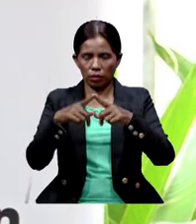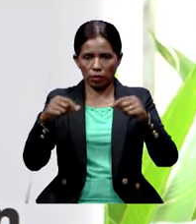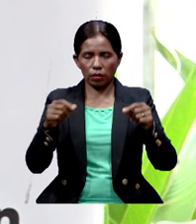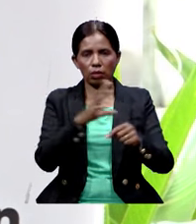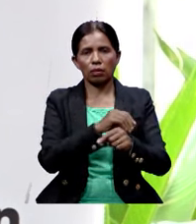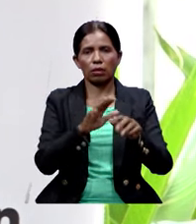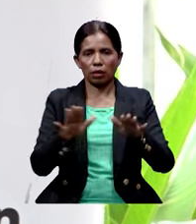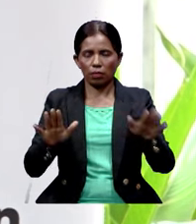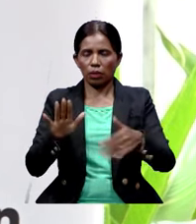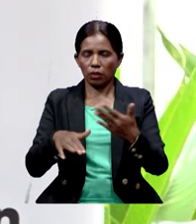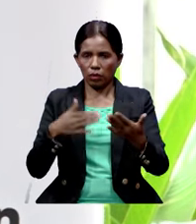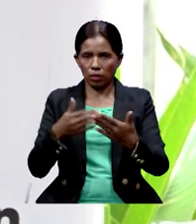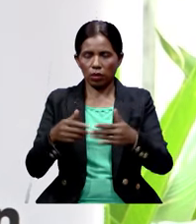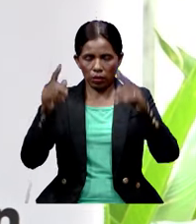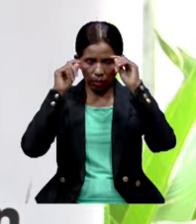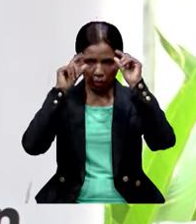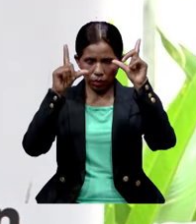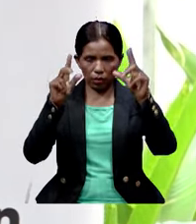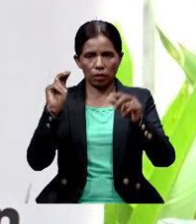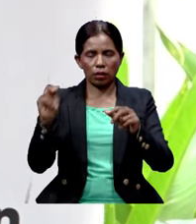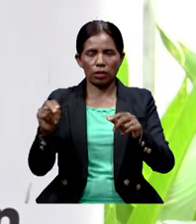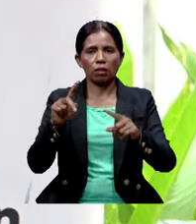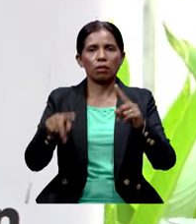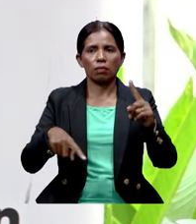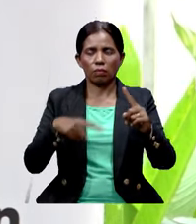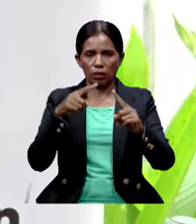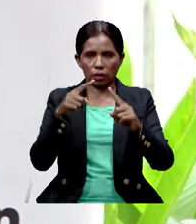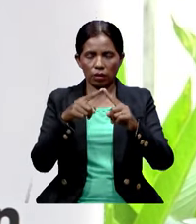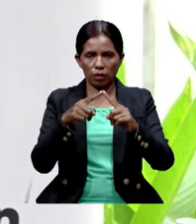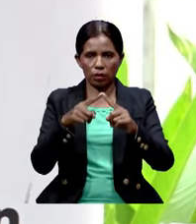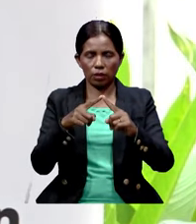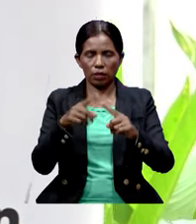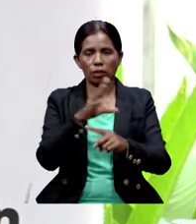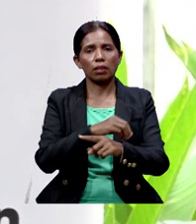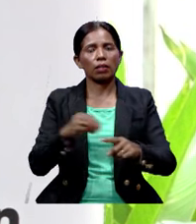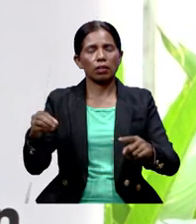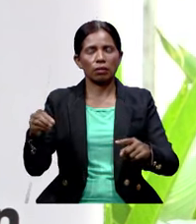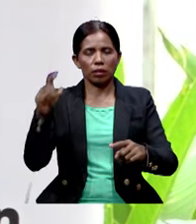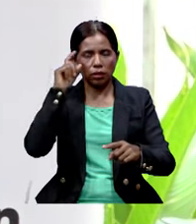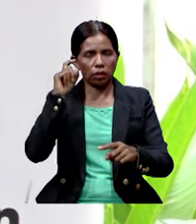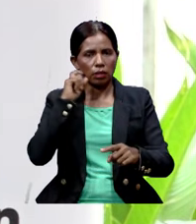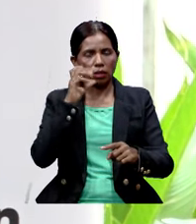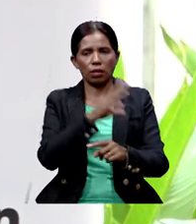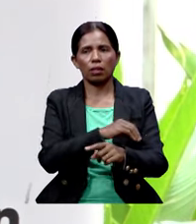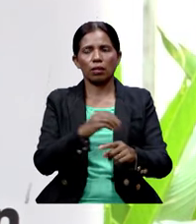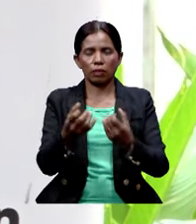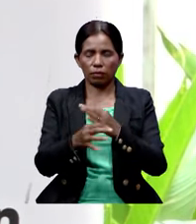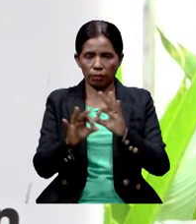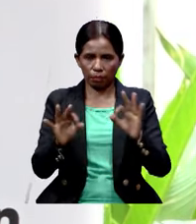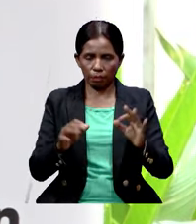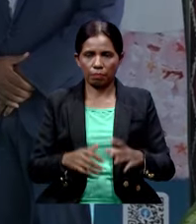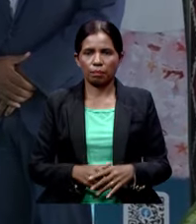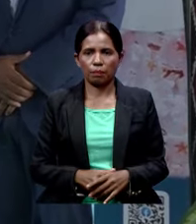no poinsae Timor-Leste nian wanhira sara leitura Sanana Guzmão remata nini aden pasan.